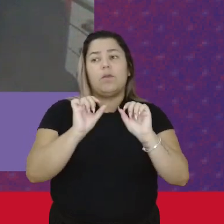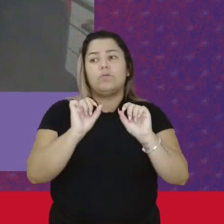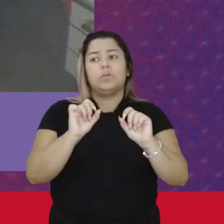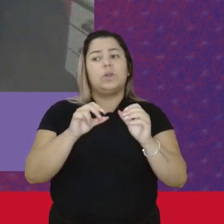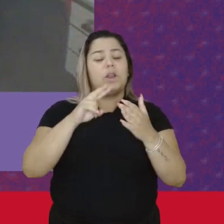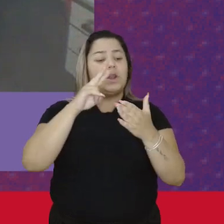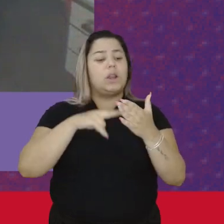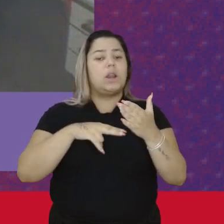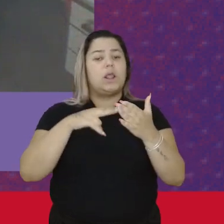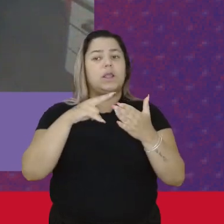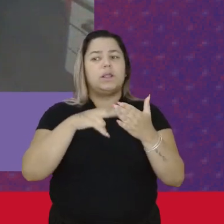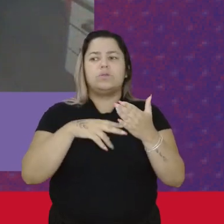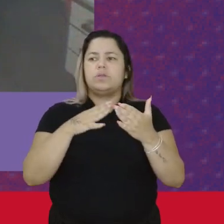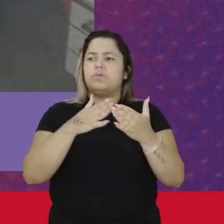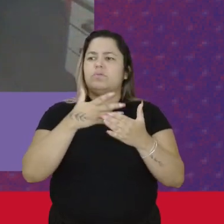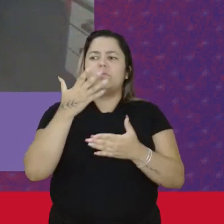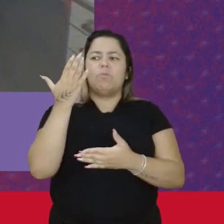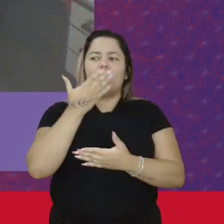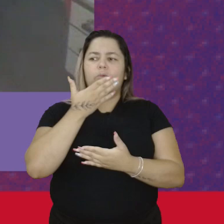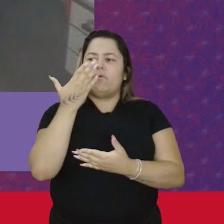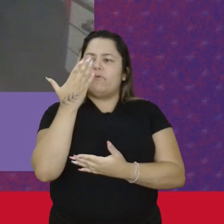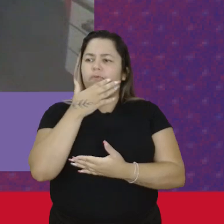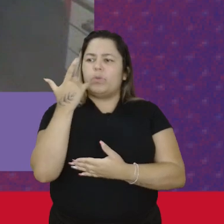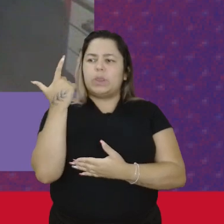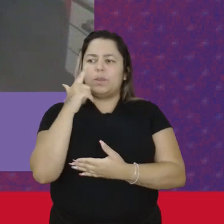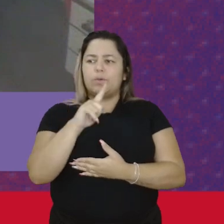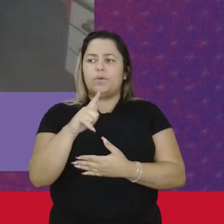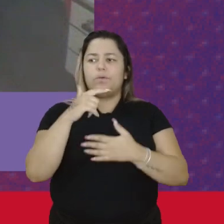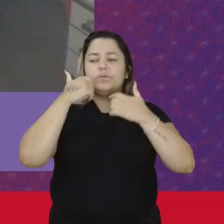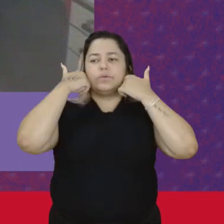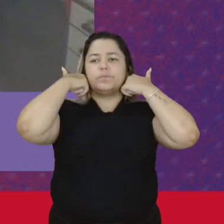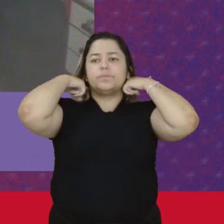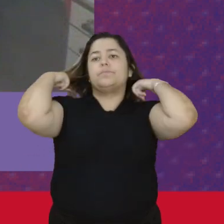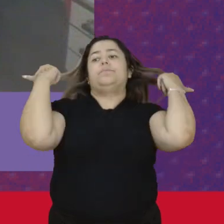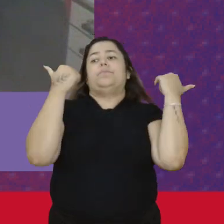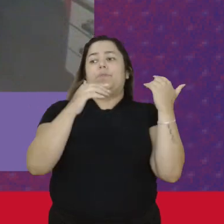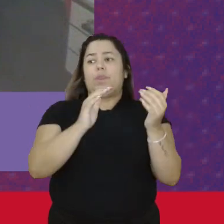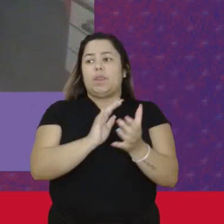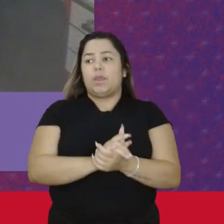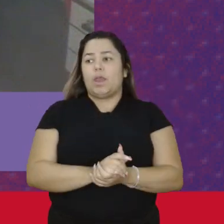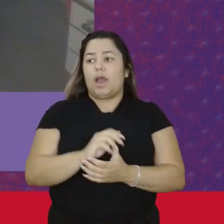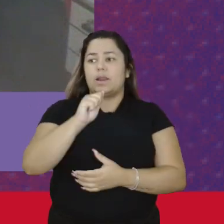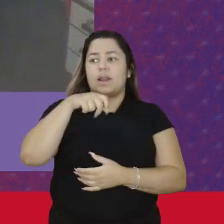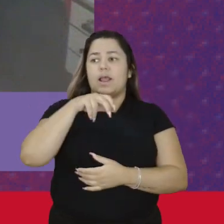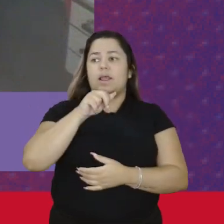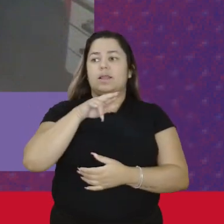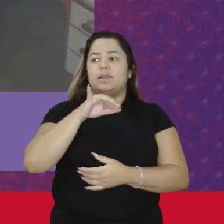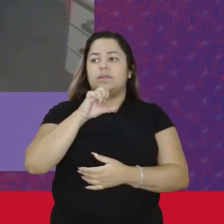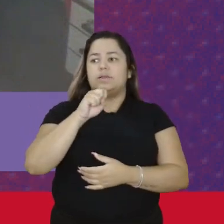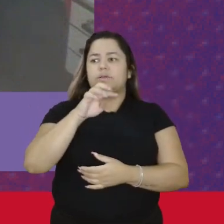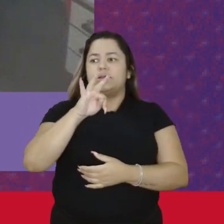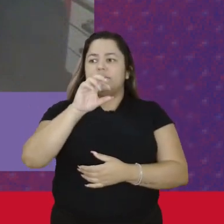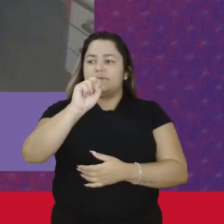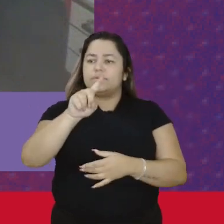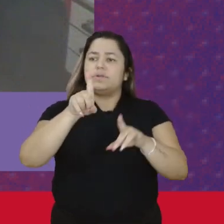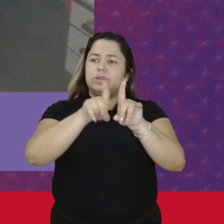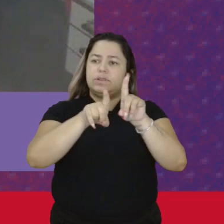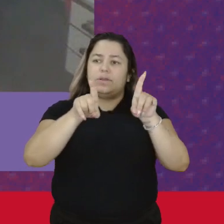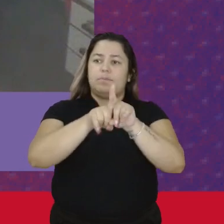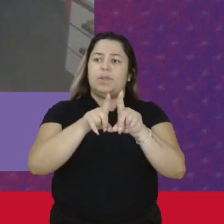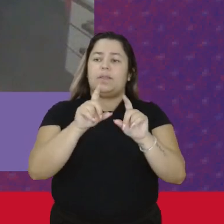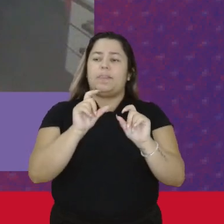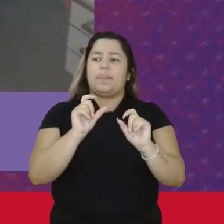jornal anarquista, eu não vi nenhum outro. E as anarquistas, principalmente